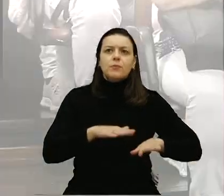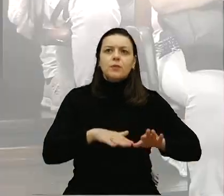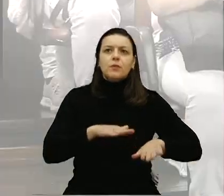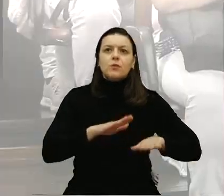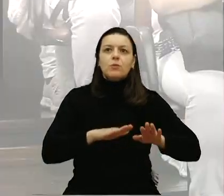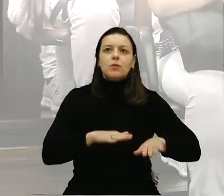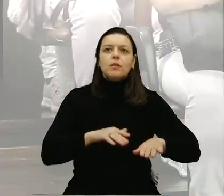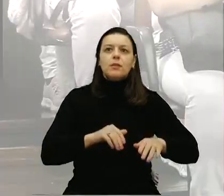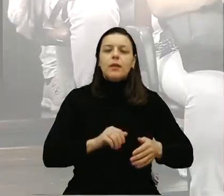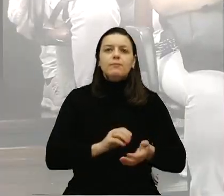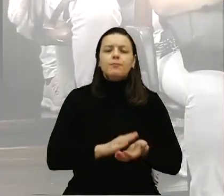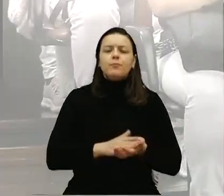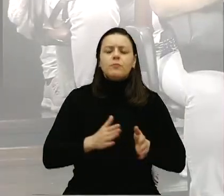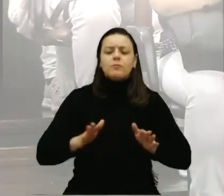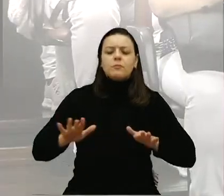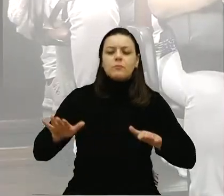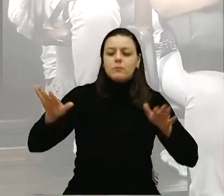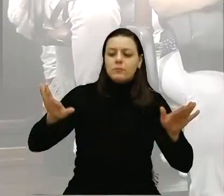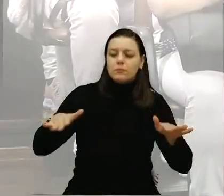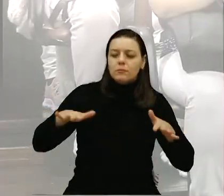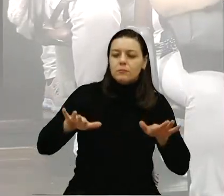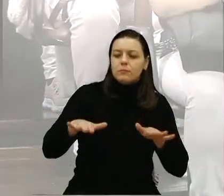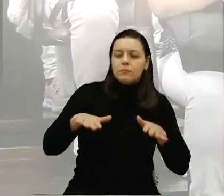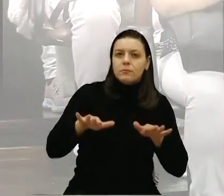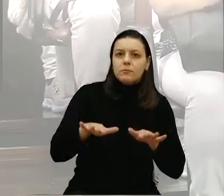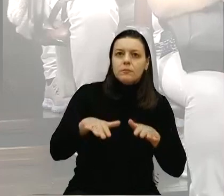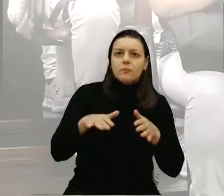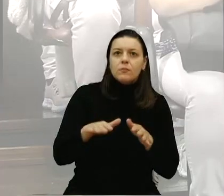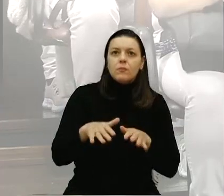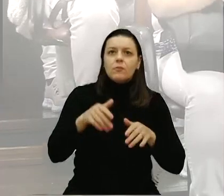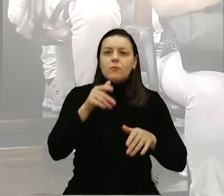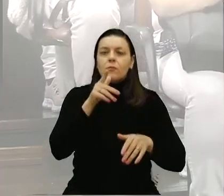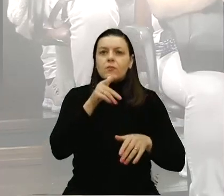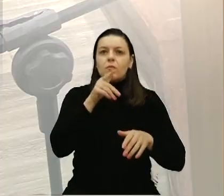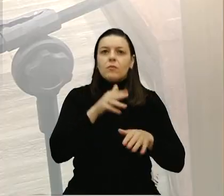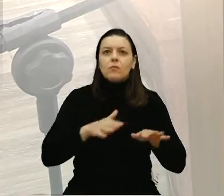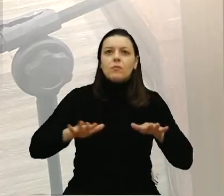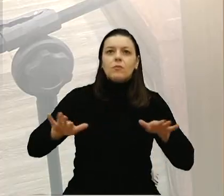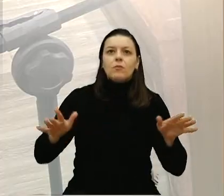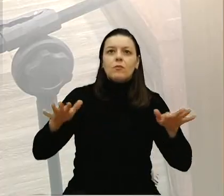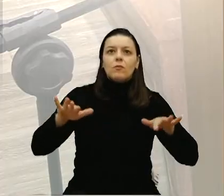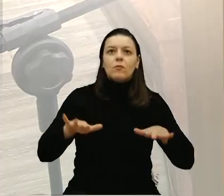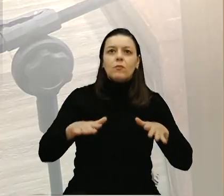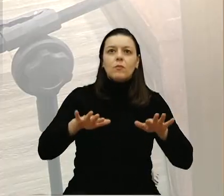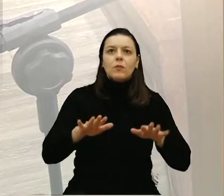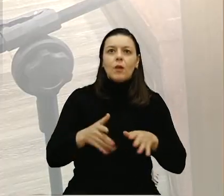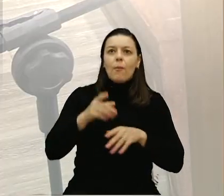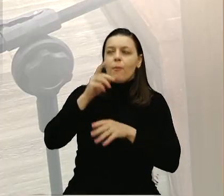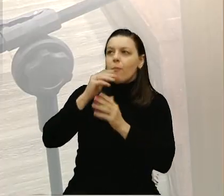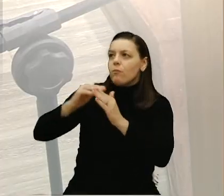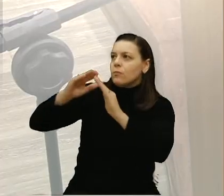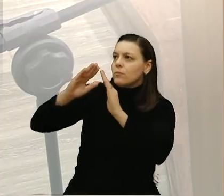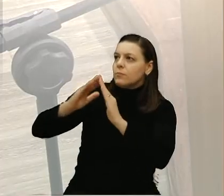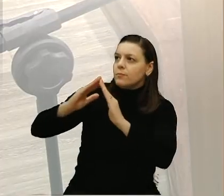Ela no mar, dá de canoa, passarinho. Quem mora lá no